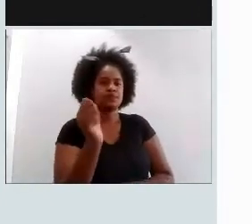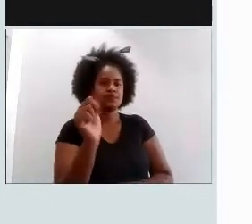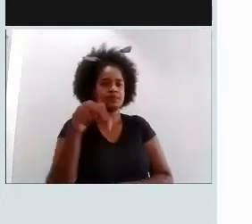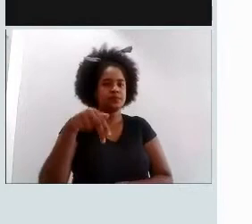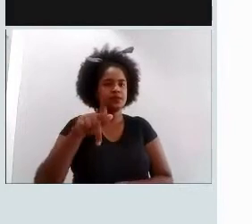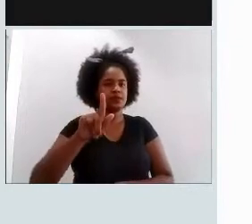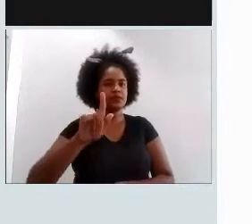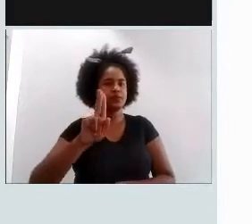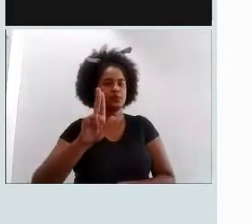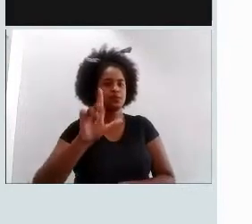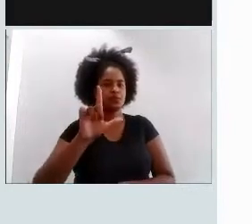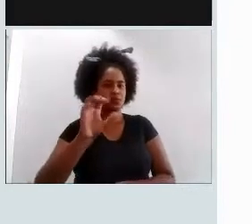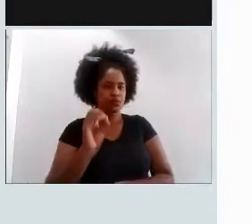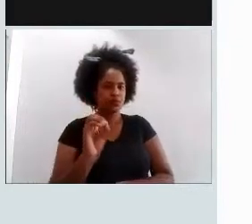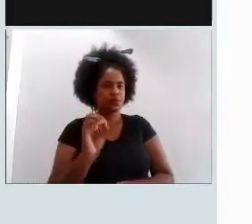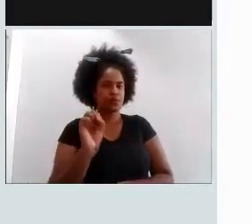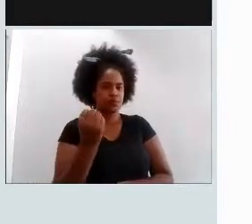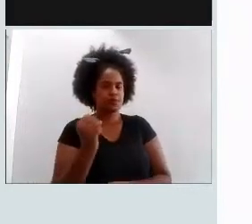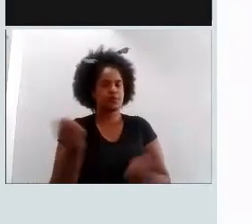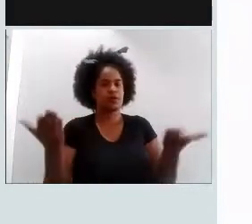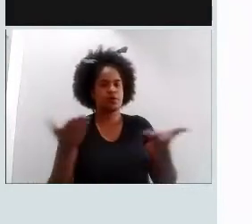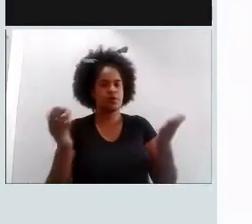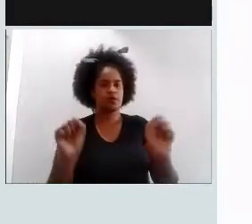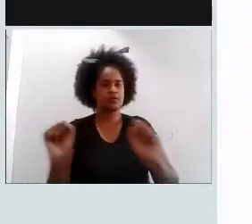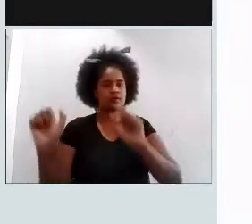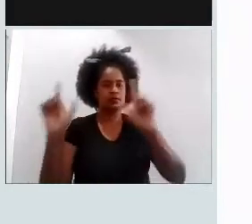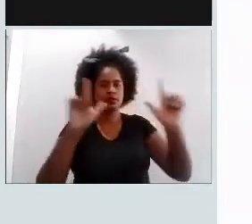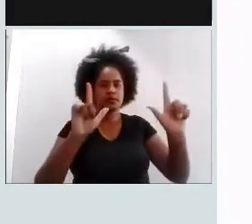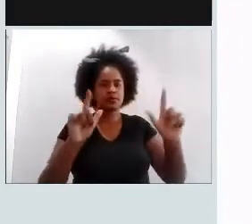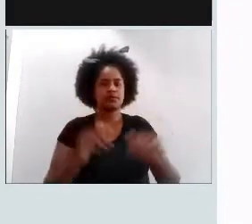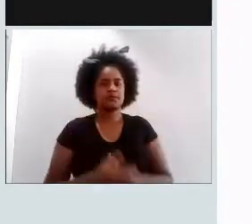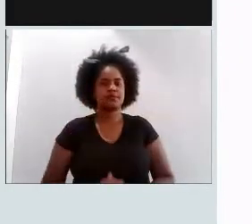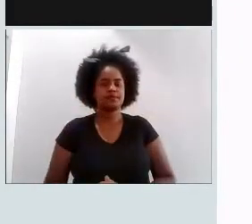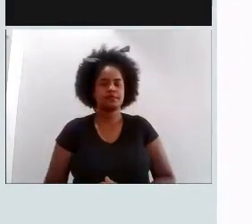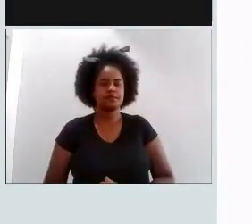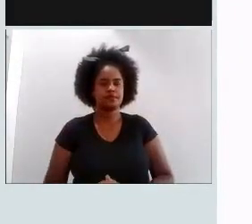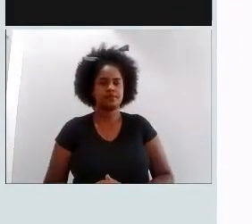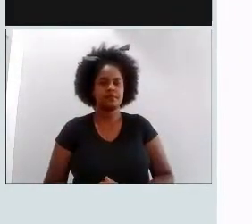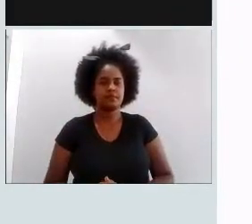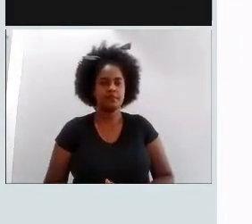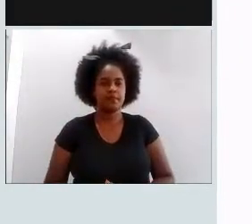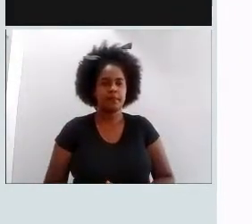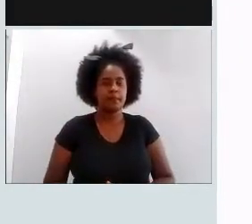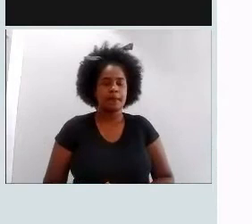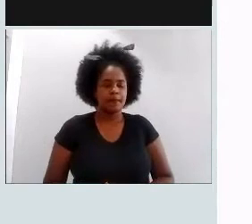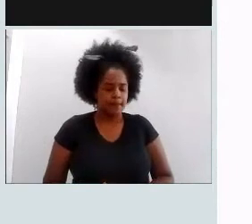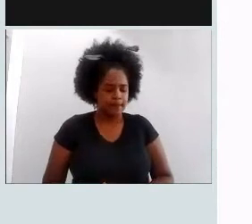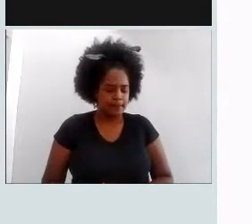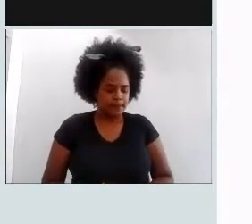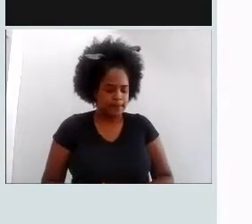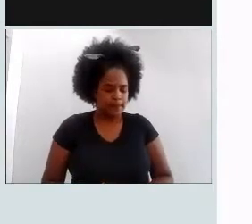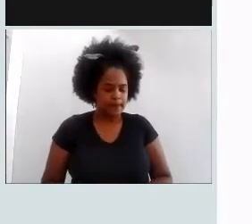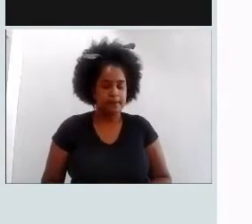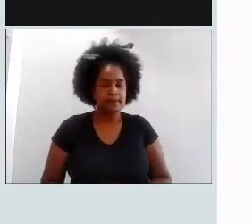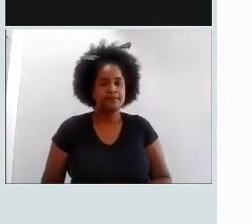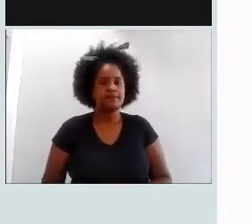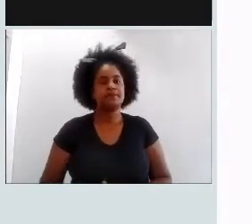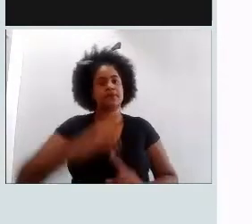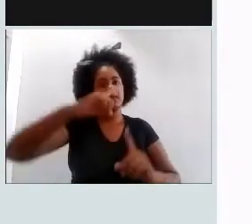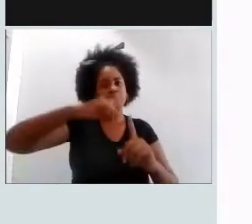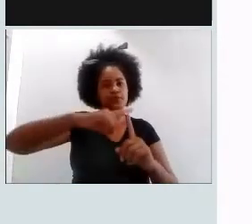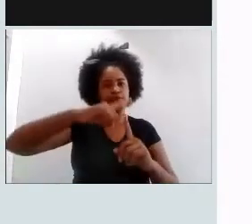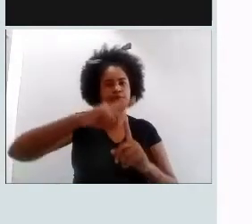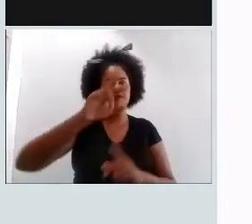Triângulos retângulos. Pode passar para o próximo, por favor. O que seria um triângulo